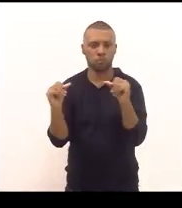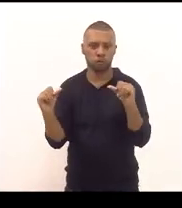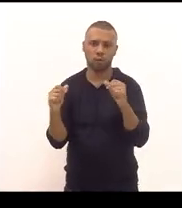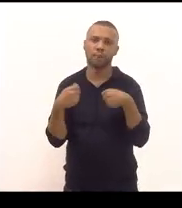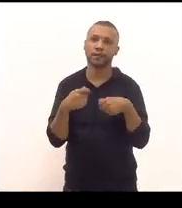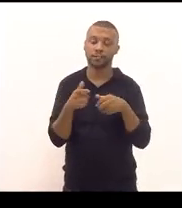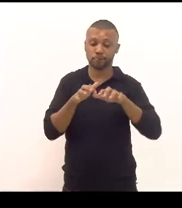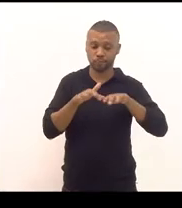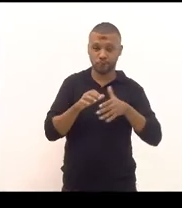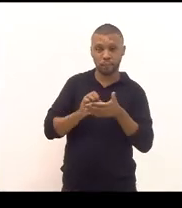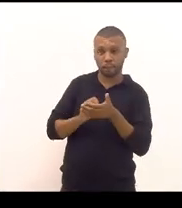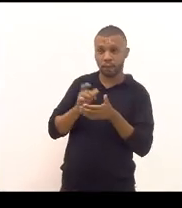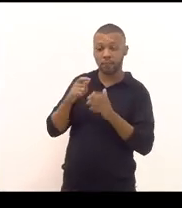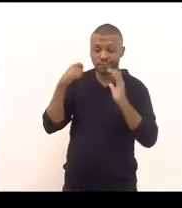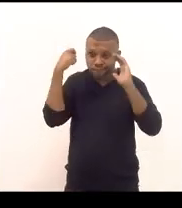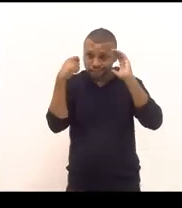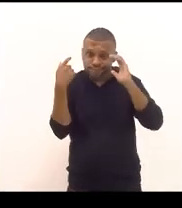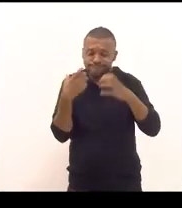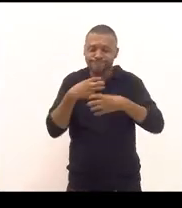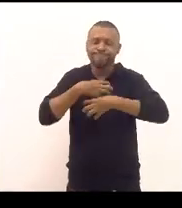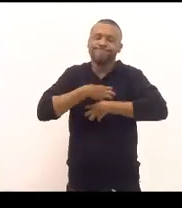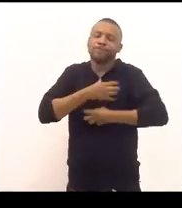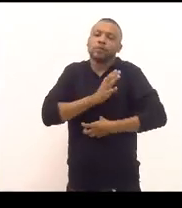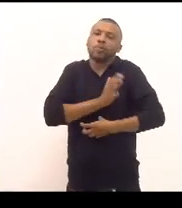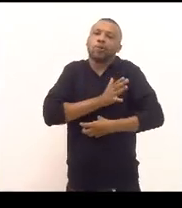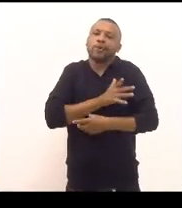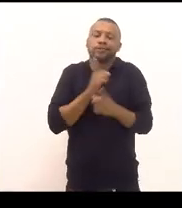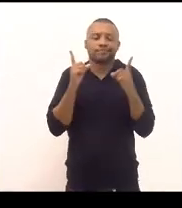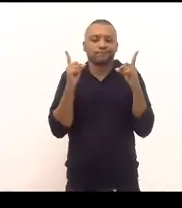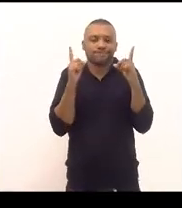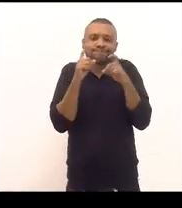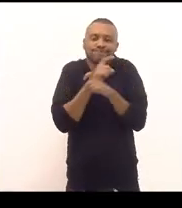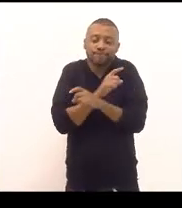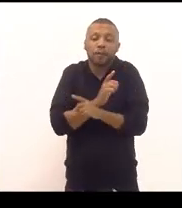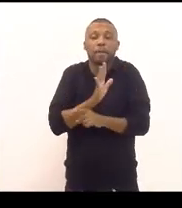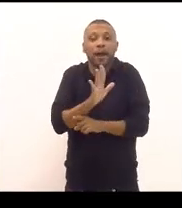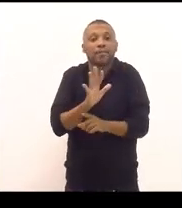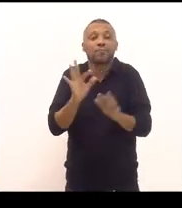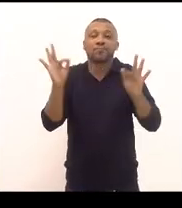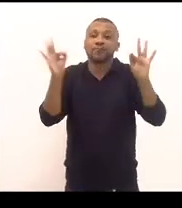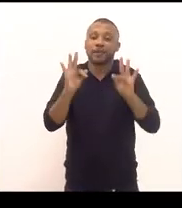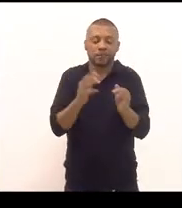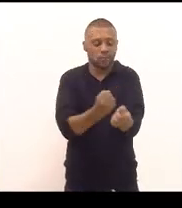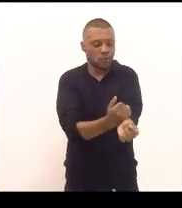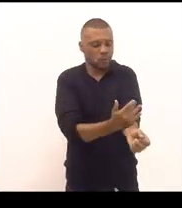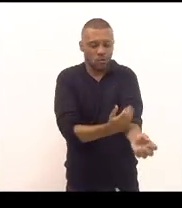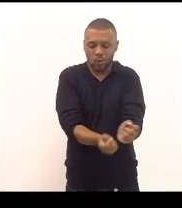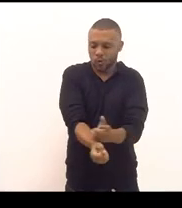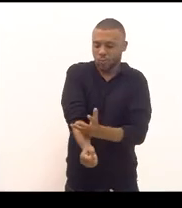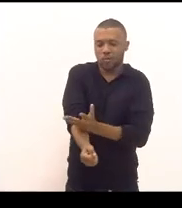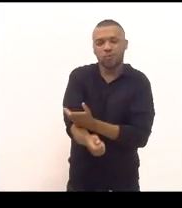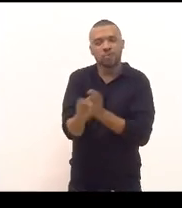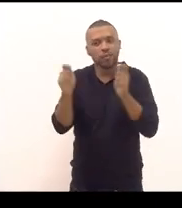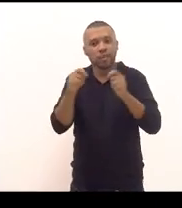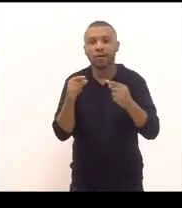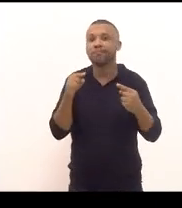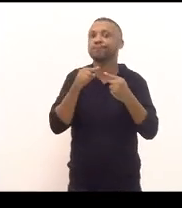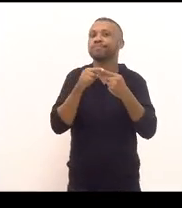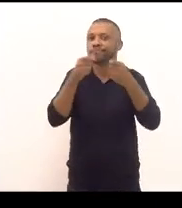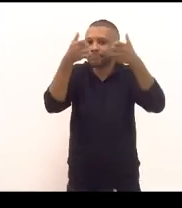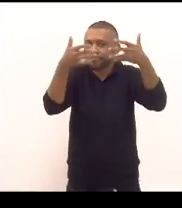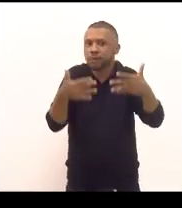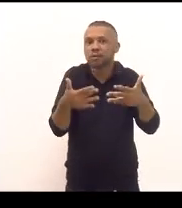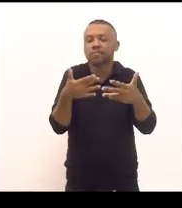que te mandar mensagem de casa com o coração apertado mas muito feliz e muito emocionada de poder estar falando com você